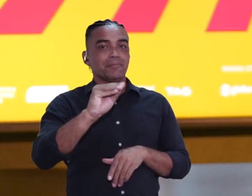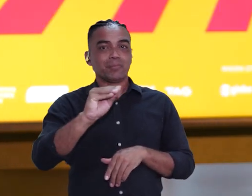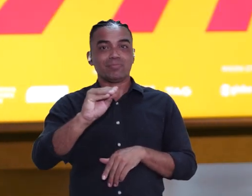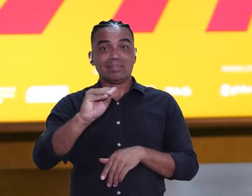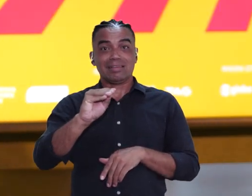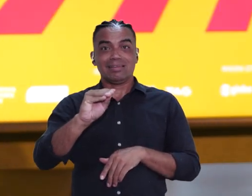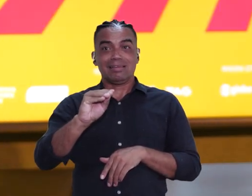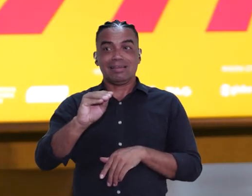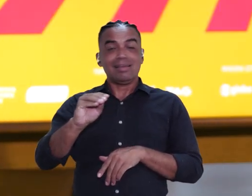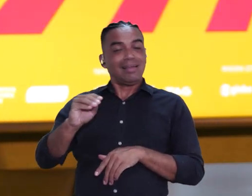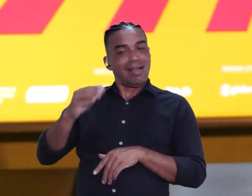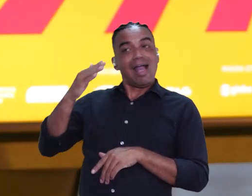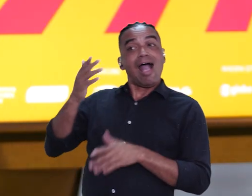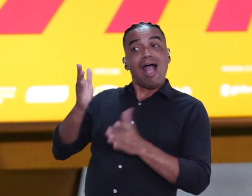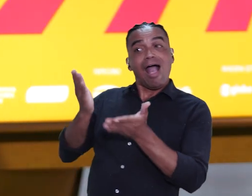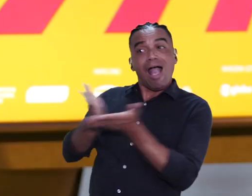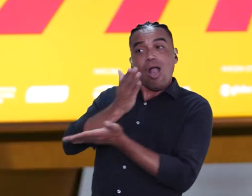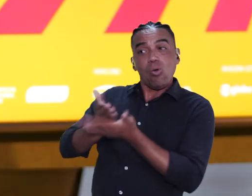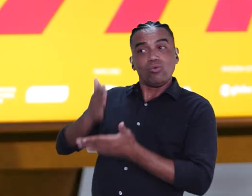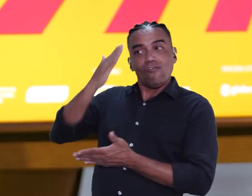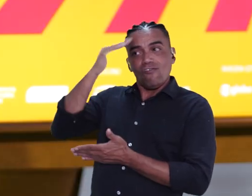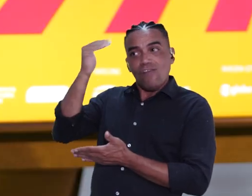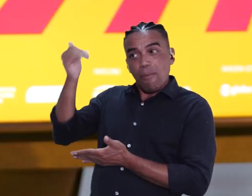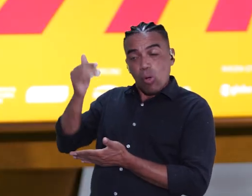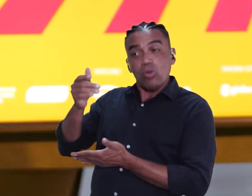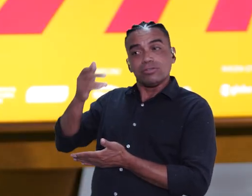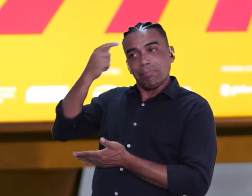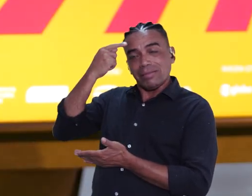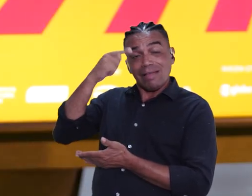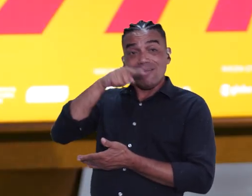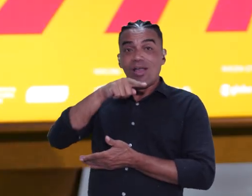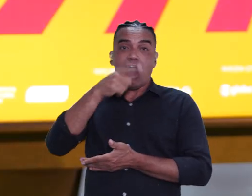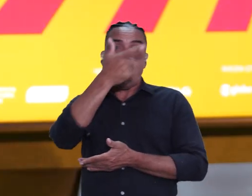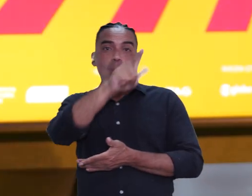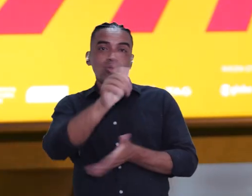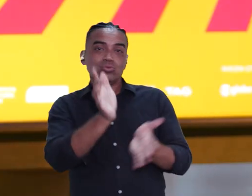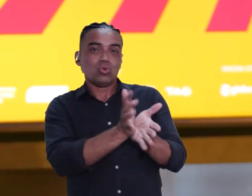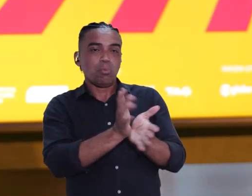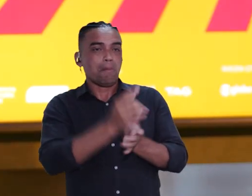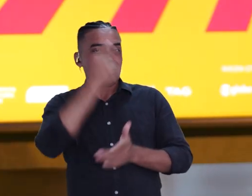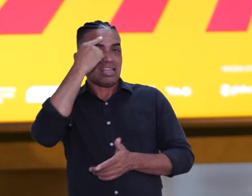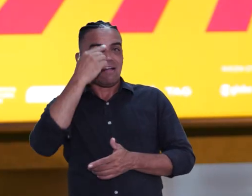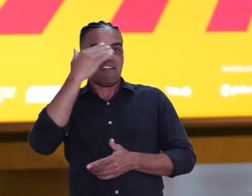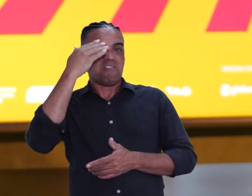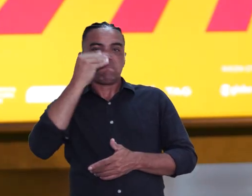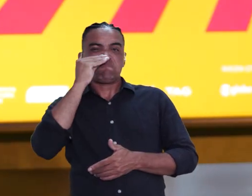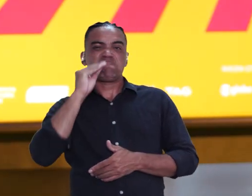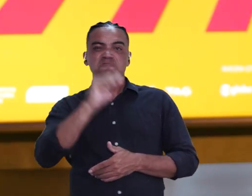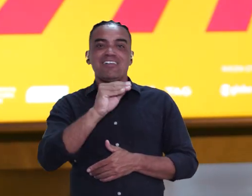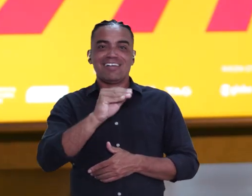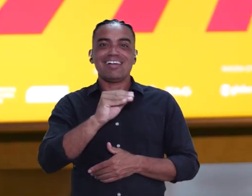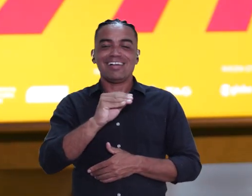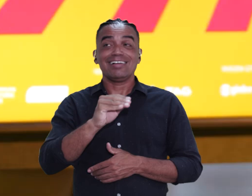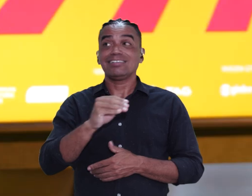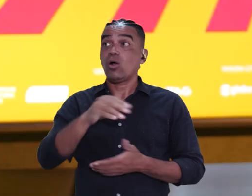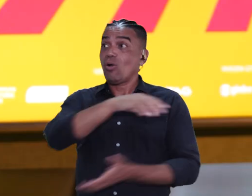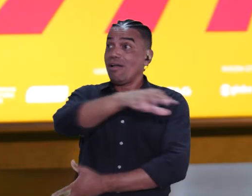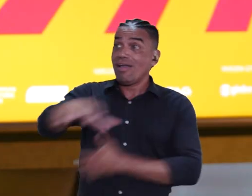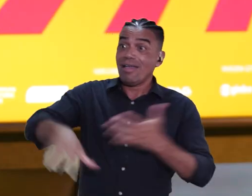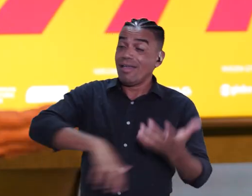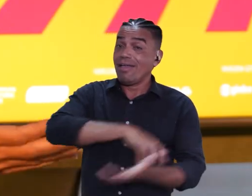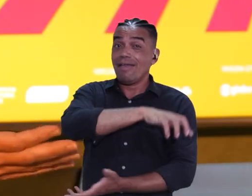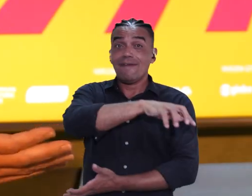cercaram Drummond. E como é próprio de alguns artistas, vamos dizer, revolucionadores,